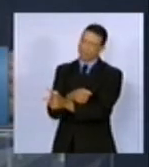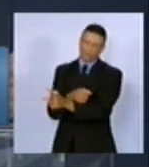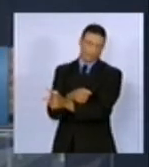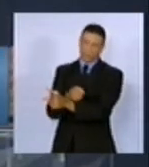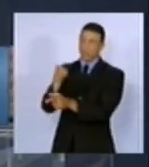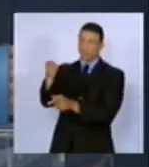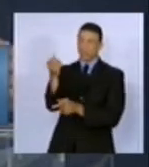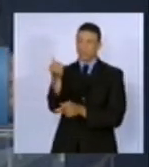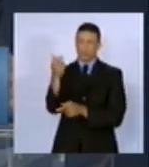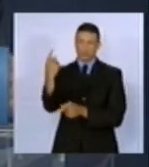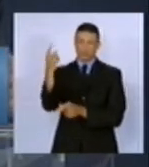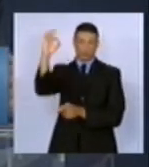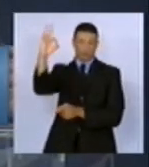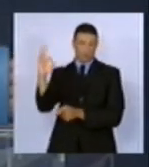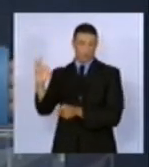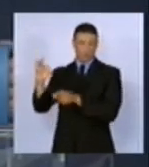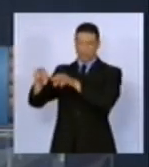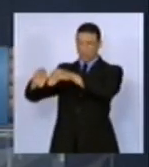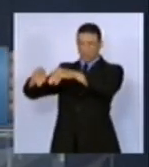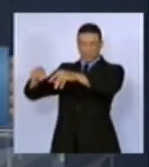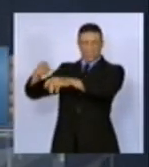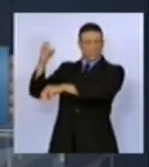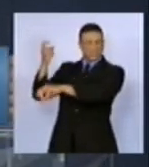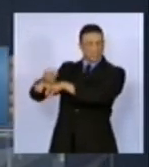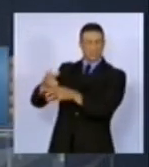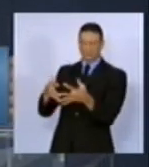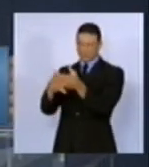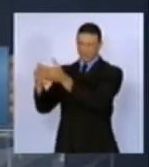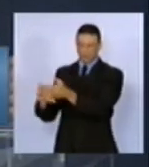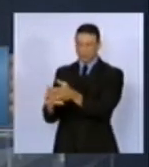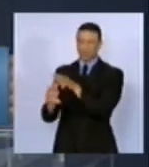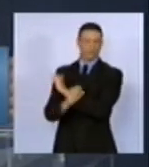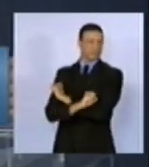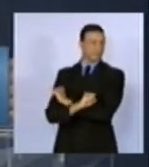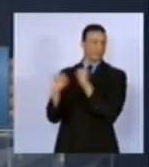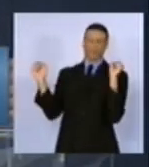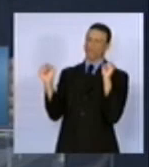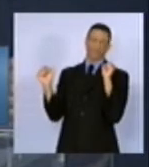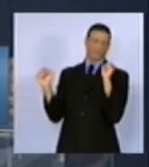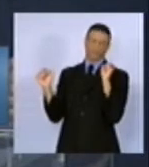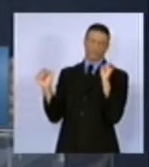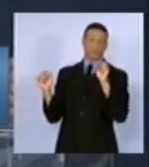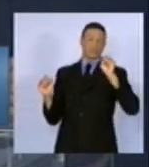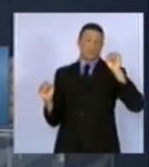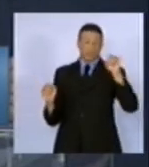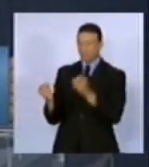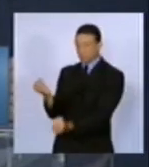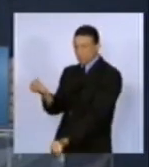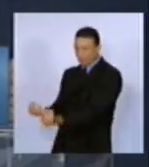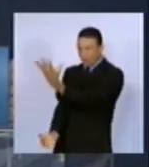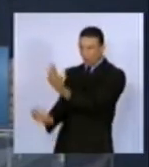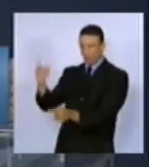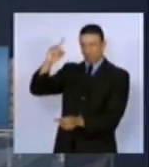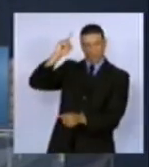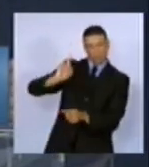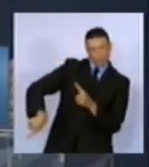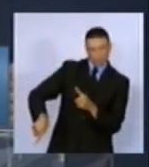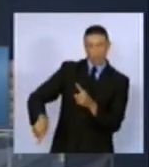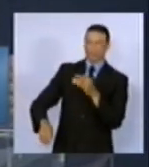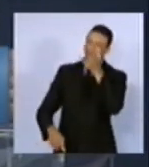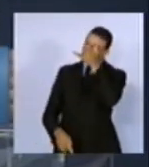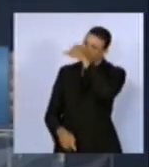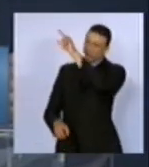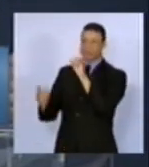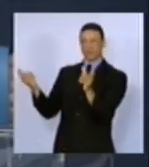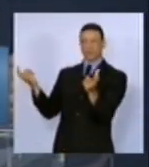61 por cento a colheita não pode ser mecanizada com a proibição da queima adoção da colheita mecanizada